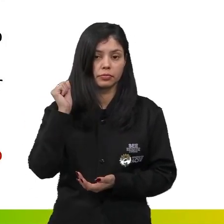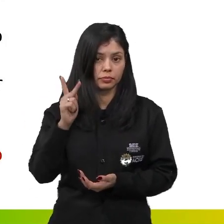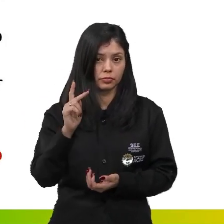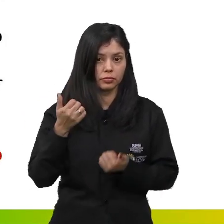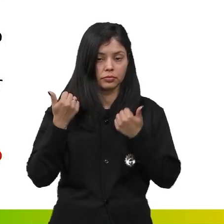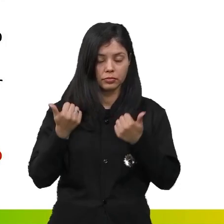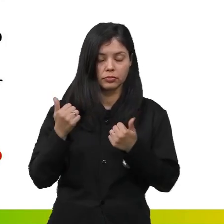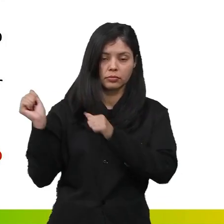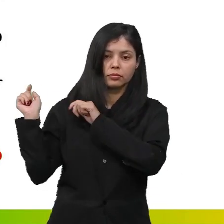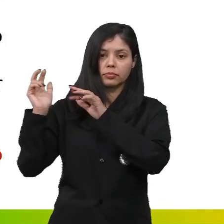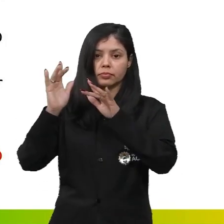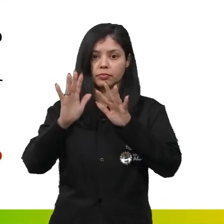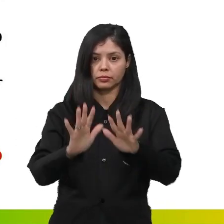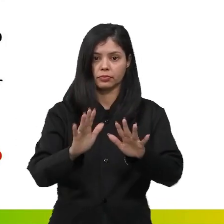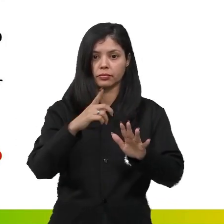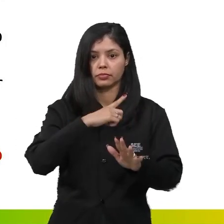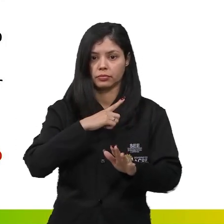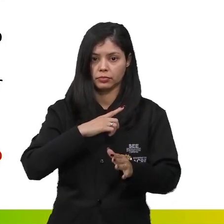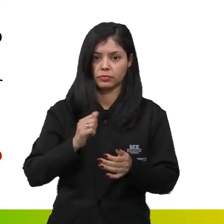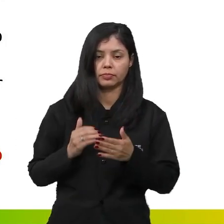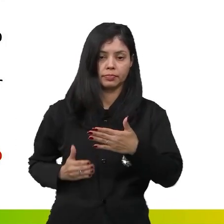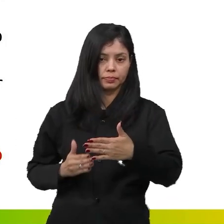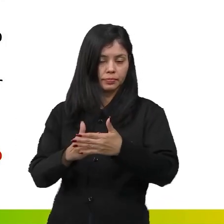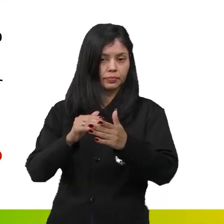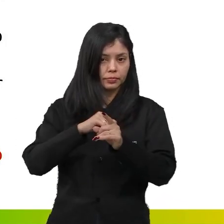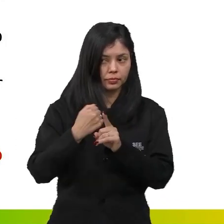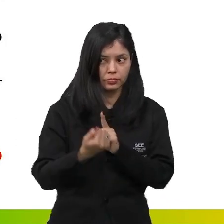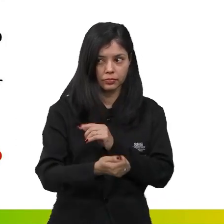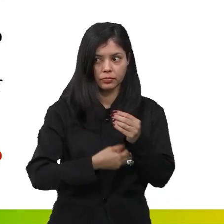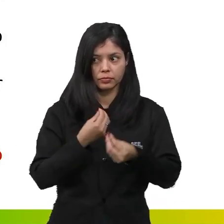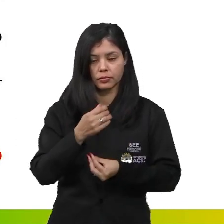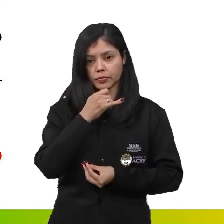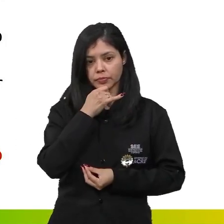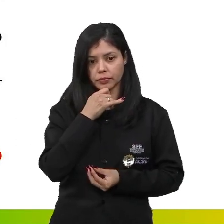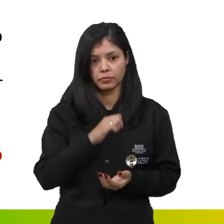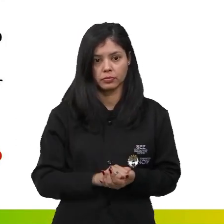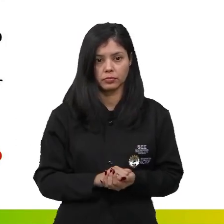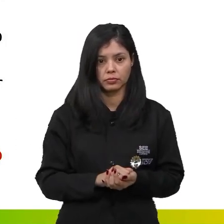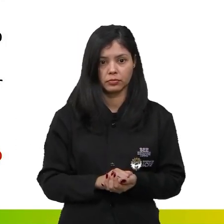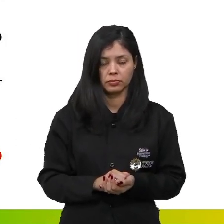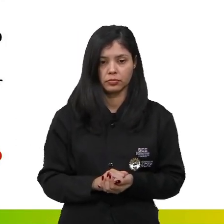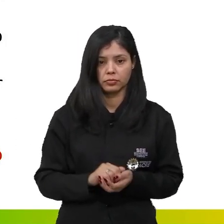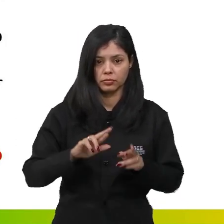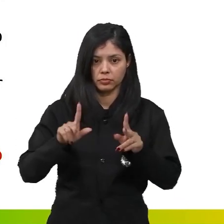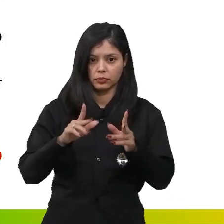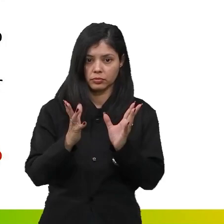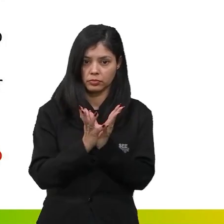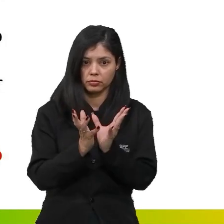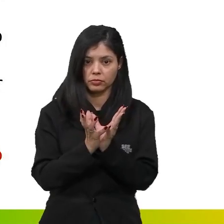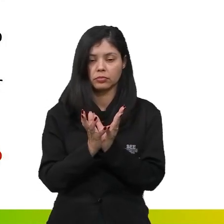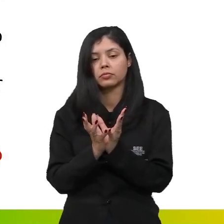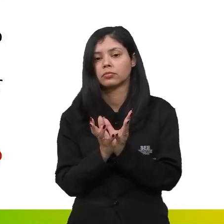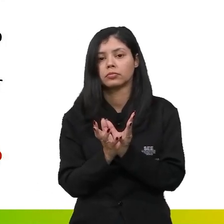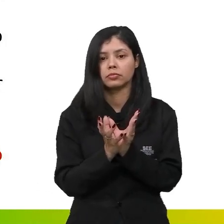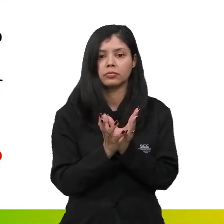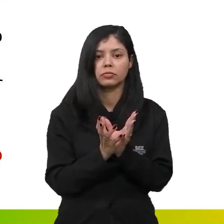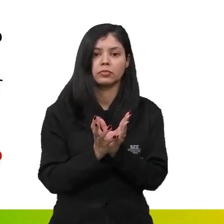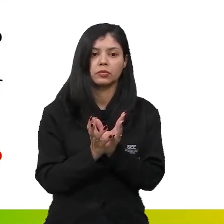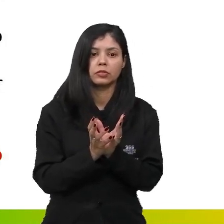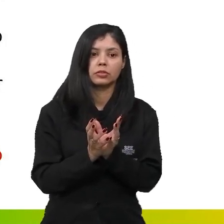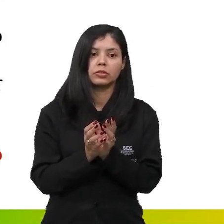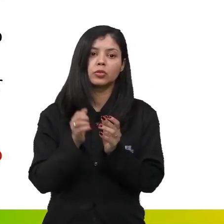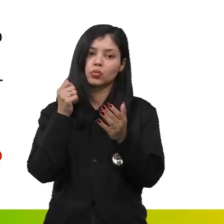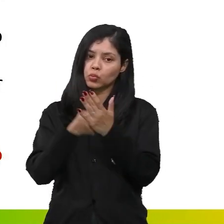Ok? Esses fluxos aí tiveram impactos sociais, como, por exemplo, a miscigenação entre diferentes grupos, o